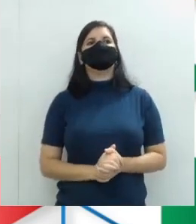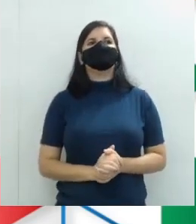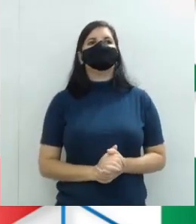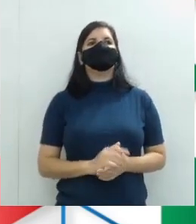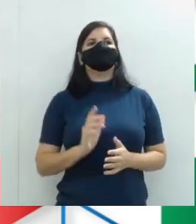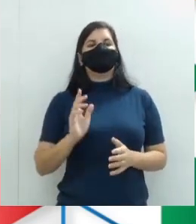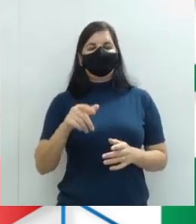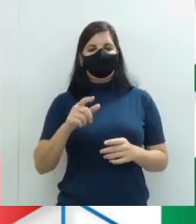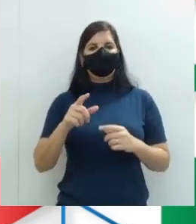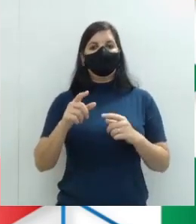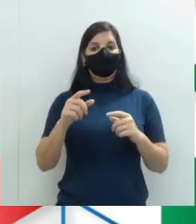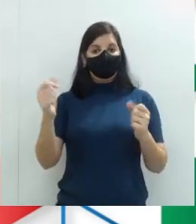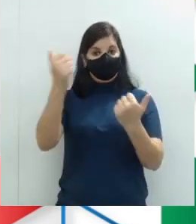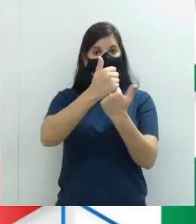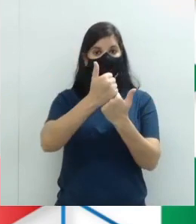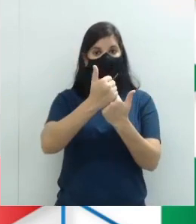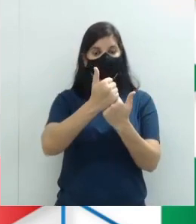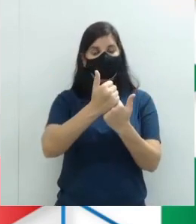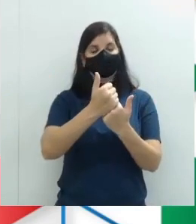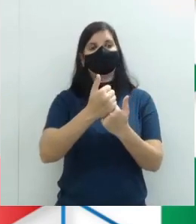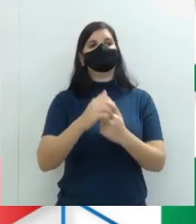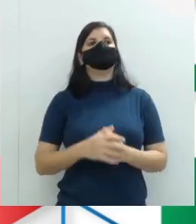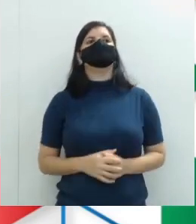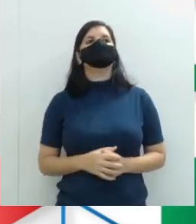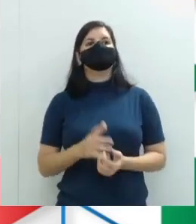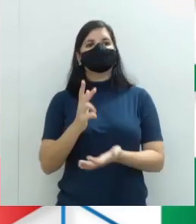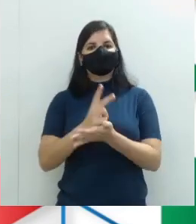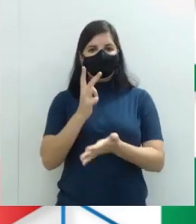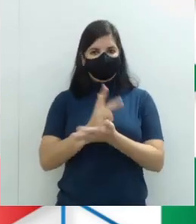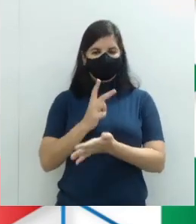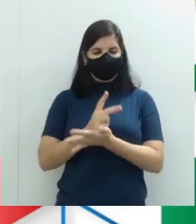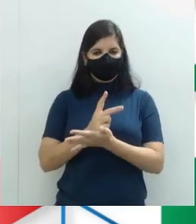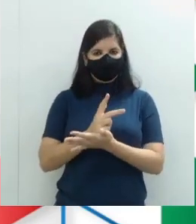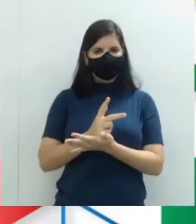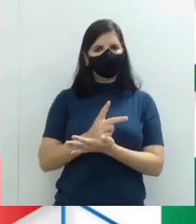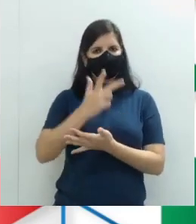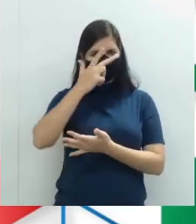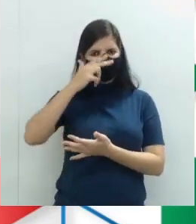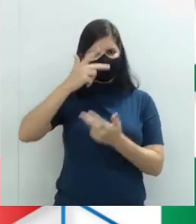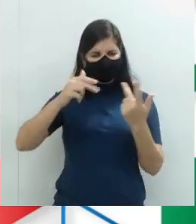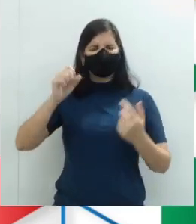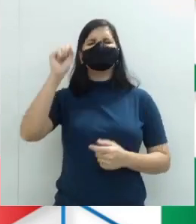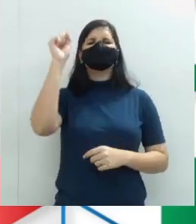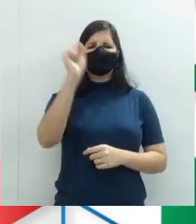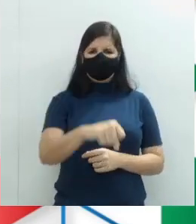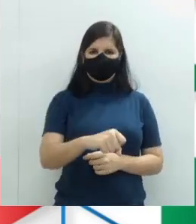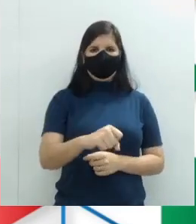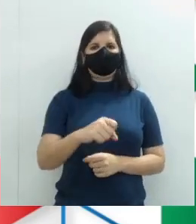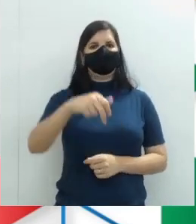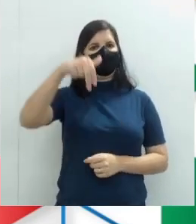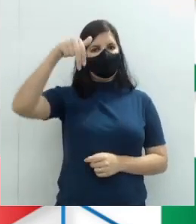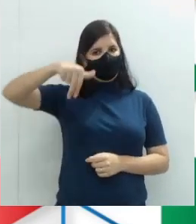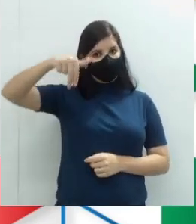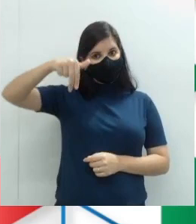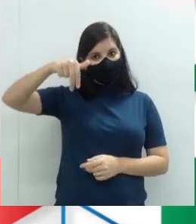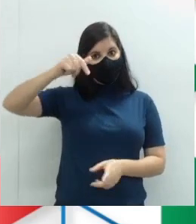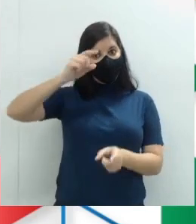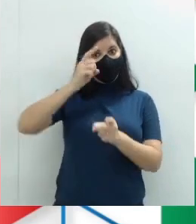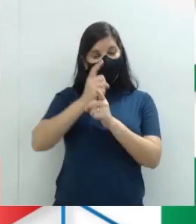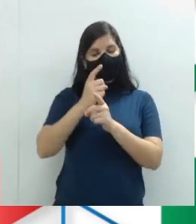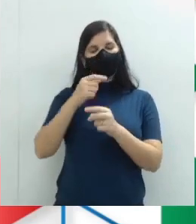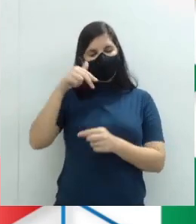a partir da substituição. Toda vez vai ser assim, professor? Sim, toda vez que o N estiver lá, ele